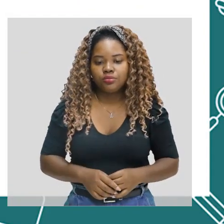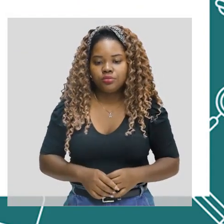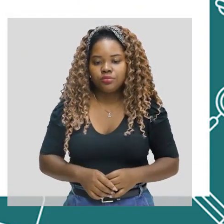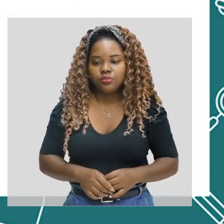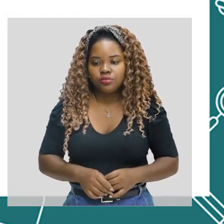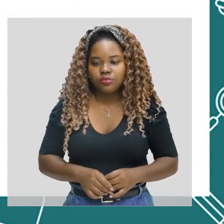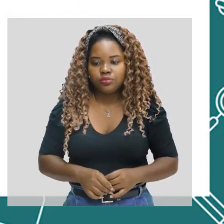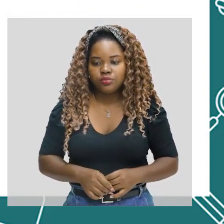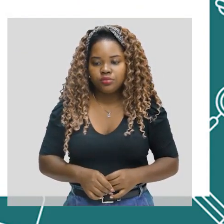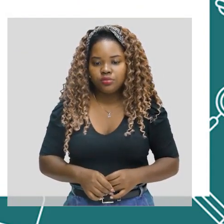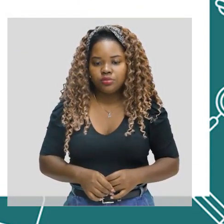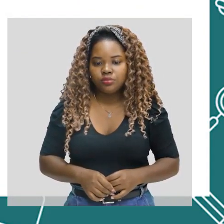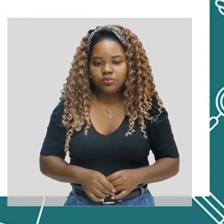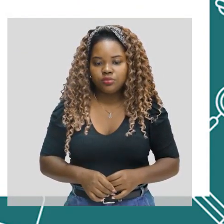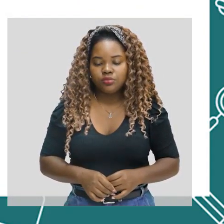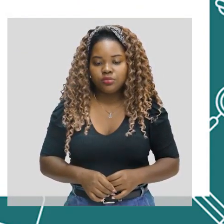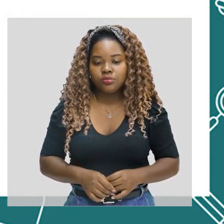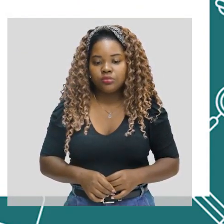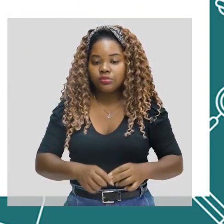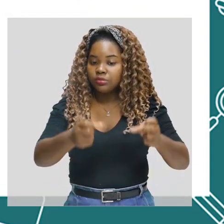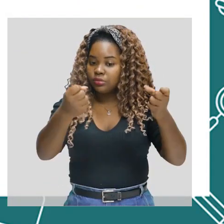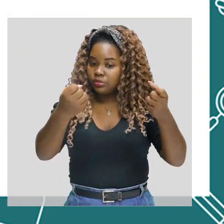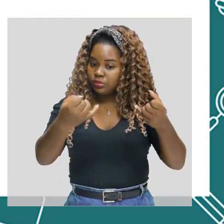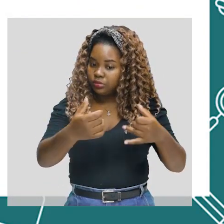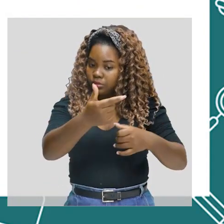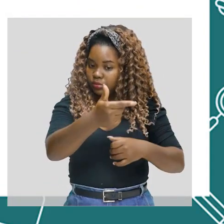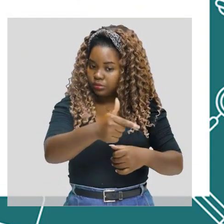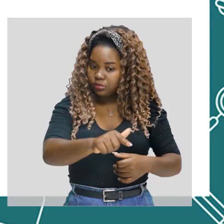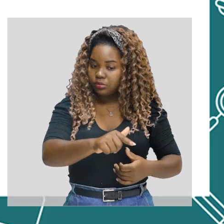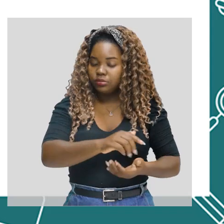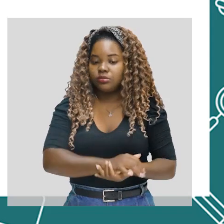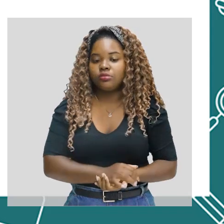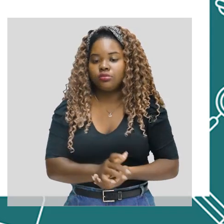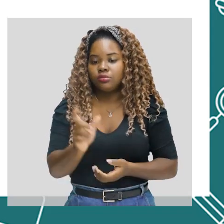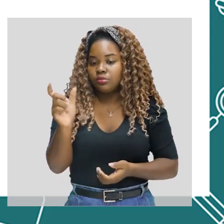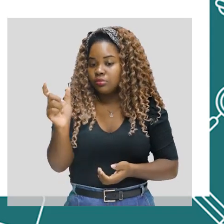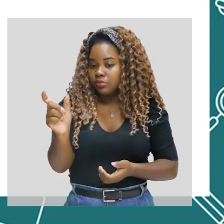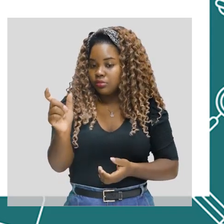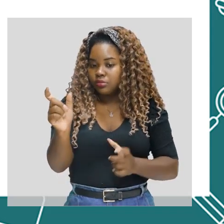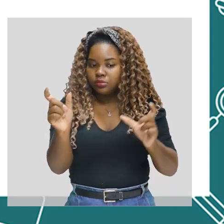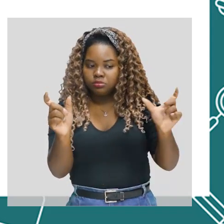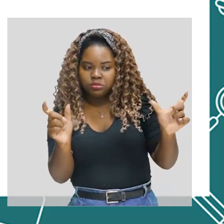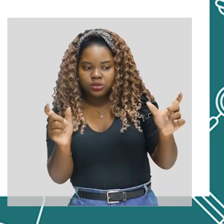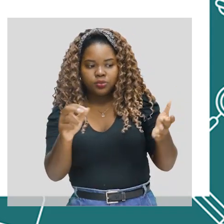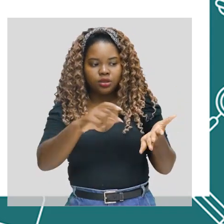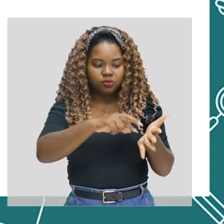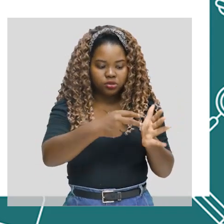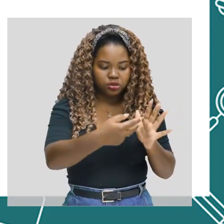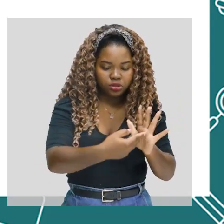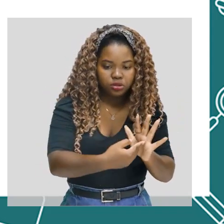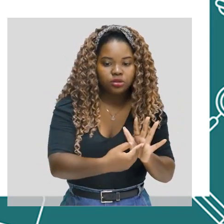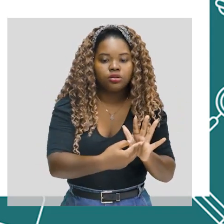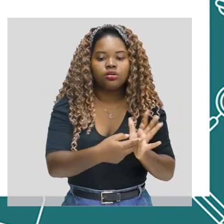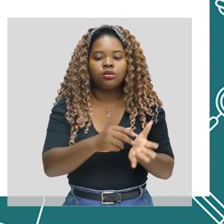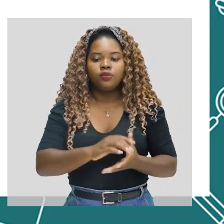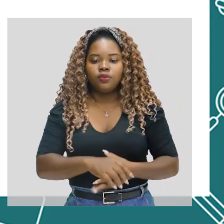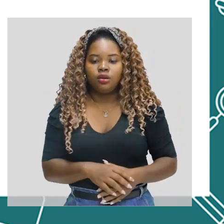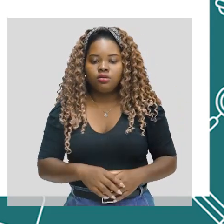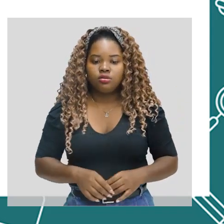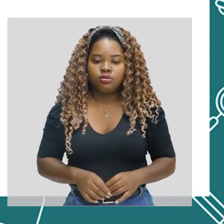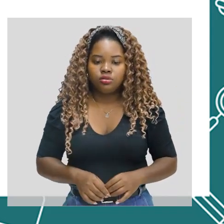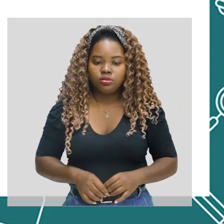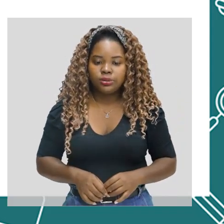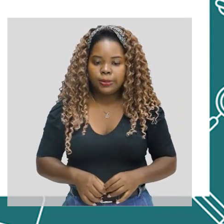falando, né, sobre a identidade das palavras, né, de acordo com as suas